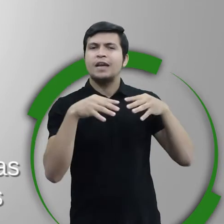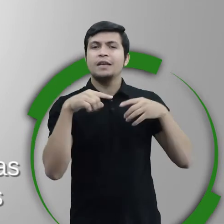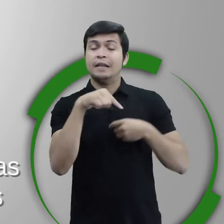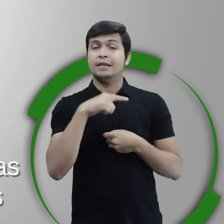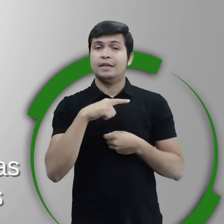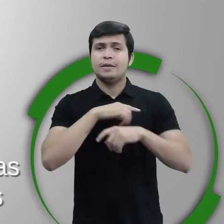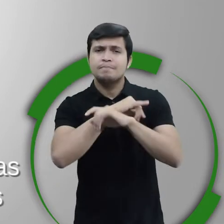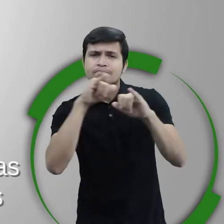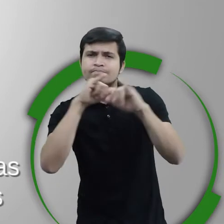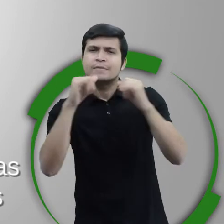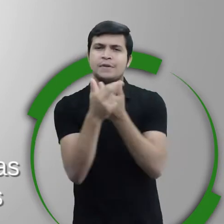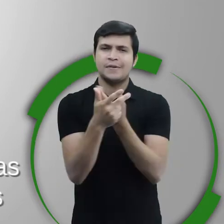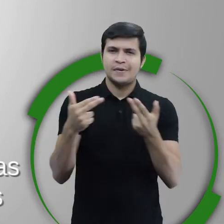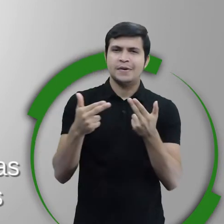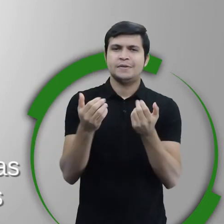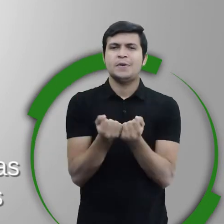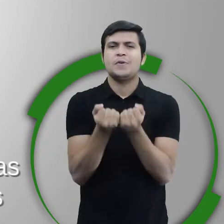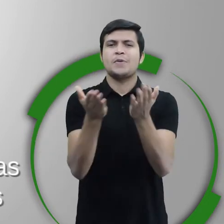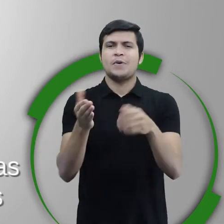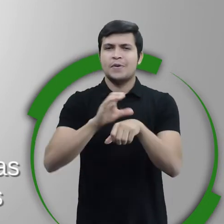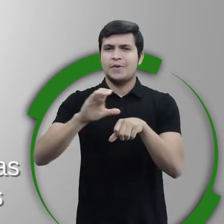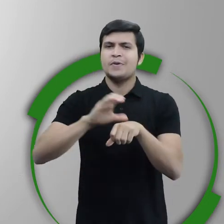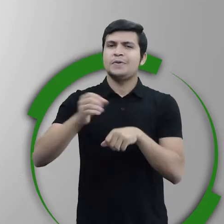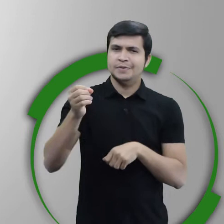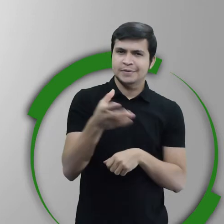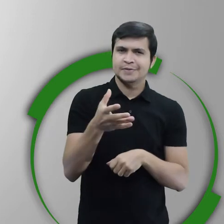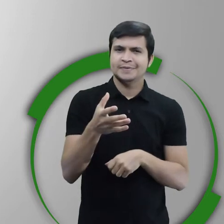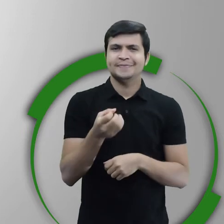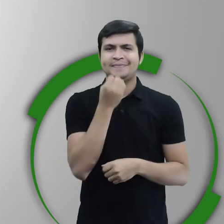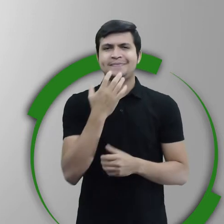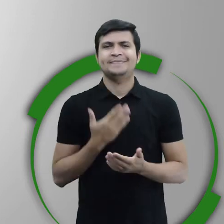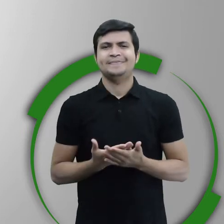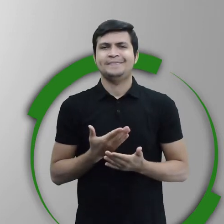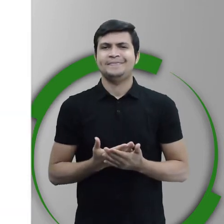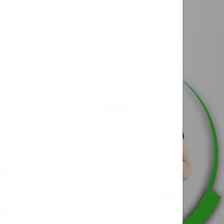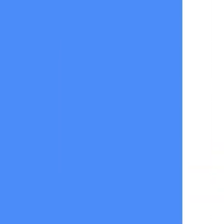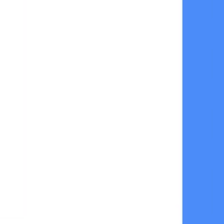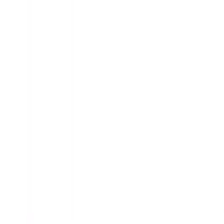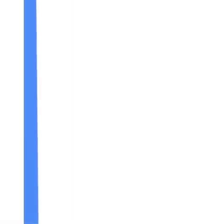atualizando você de todas as novidades e demais ofertas dos cursos. Bom estudo!